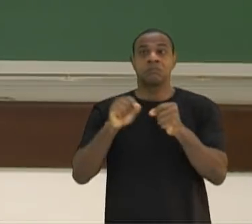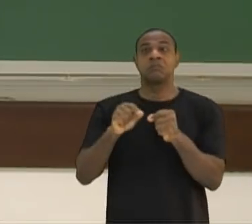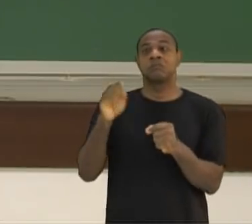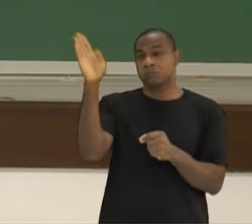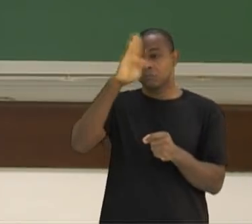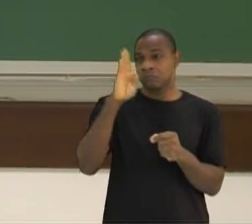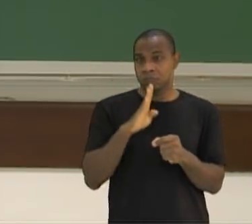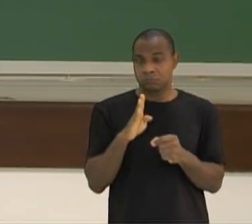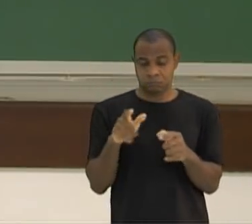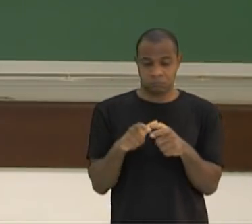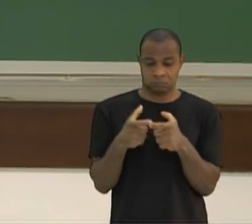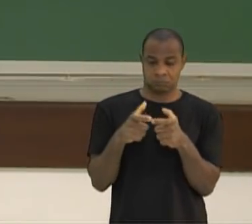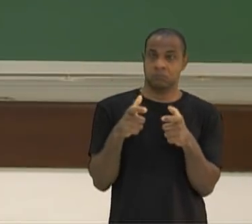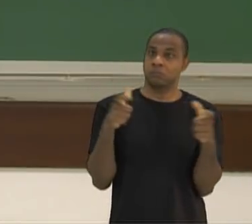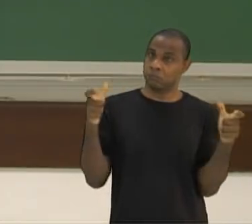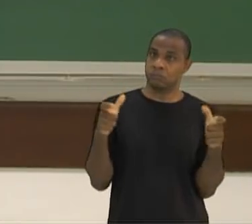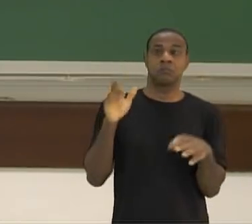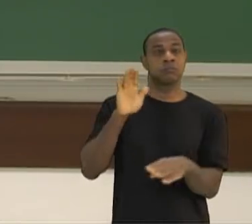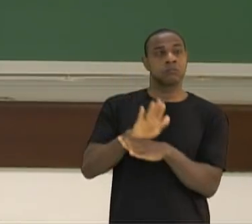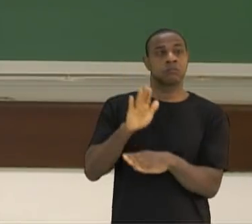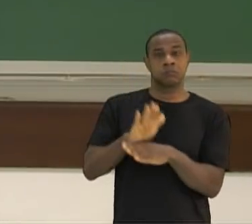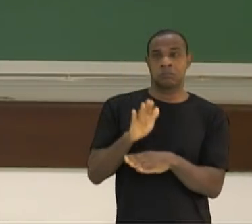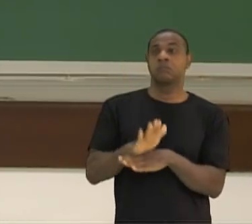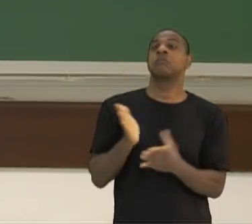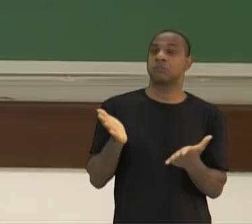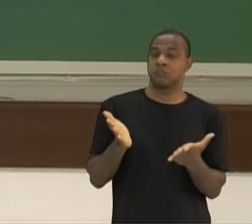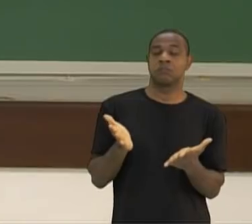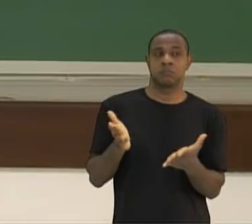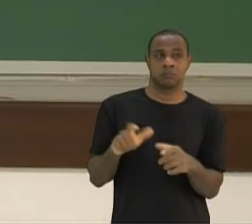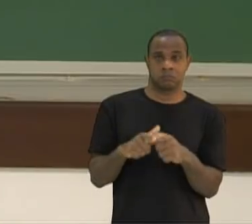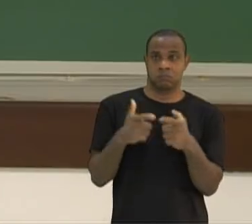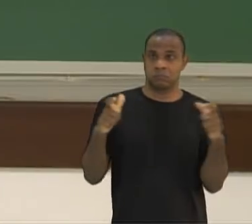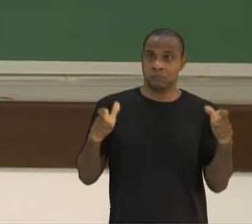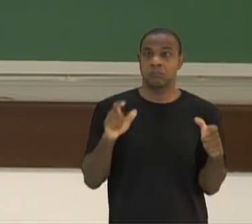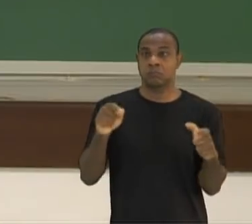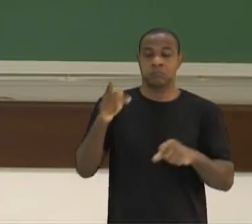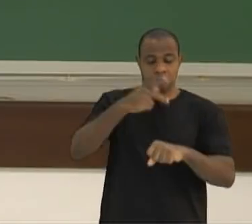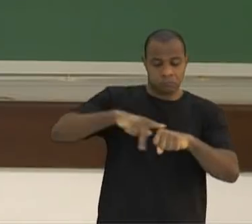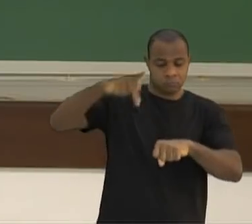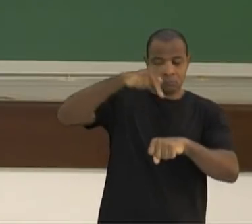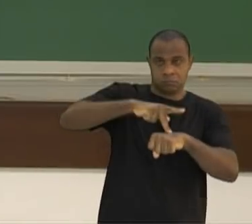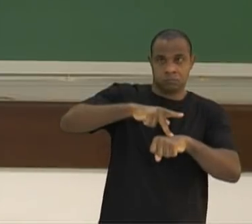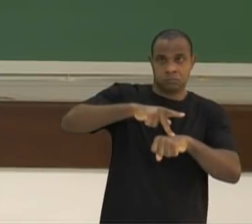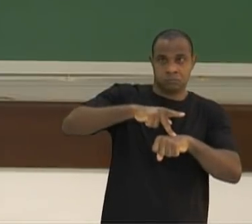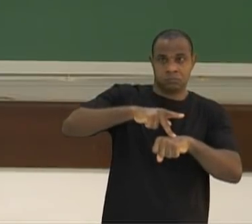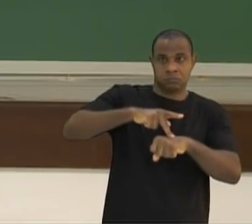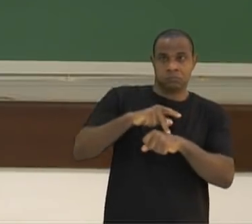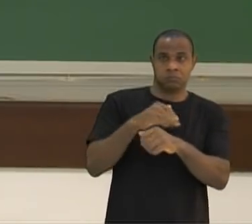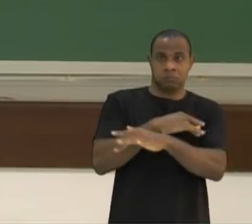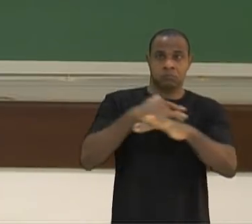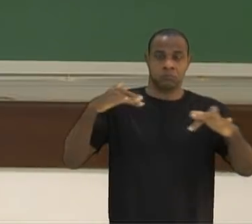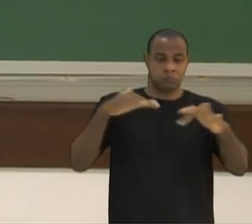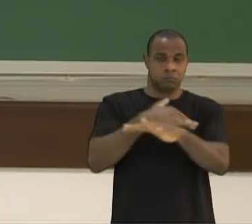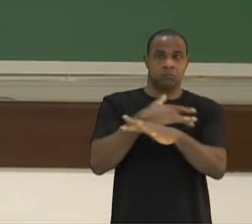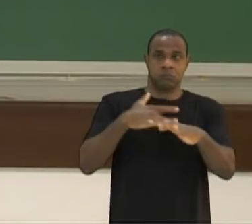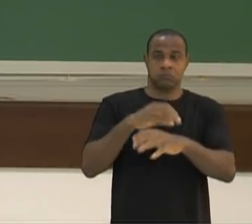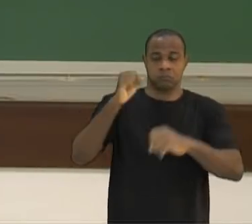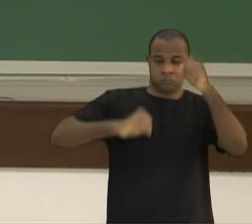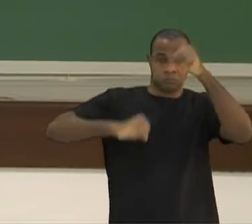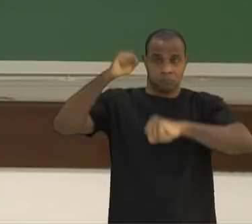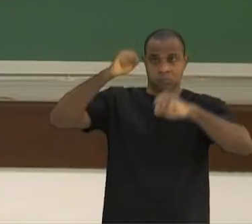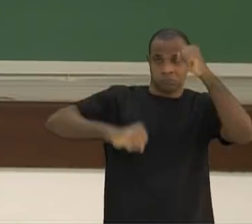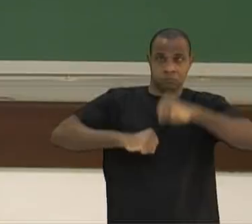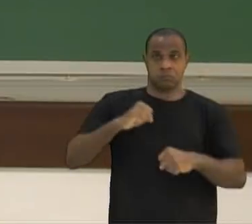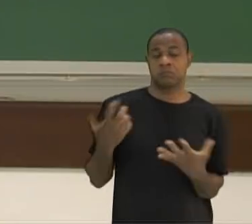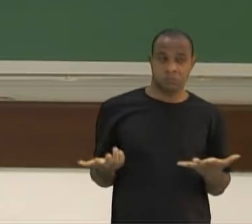também se tornasse ou contribuíram significativamente para que o Brasil se tornasse um país urbano e industrial. Porque as indústrias